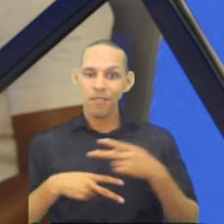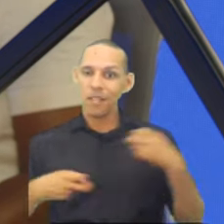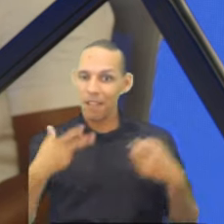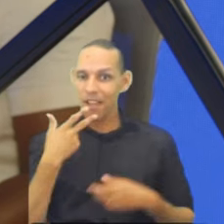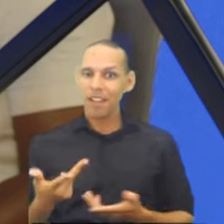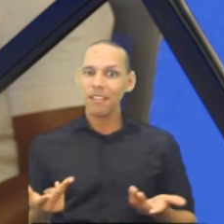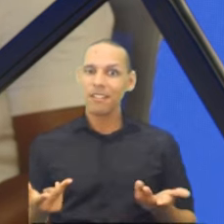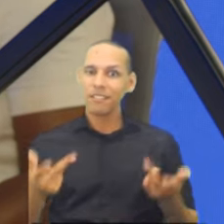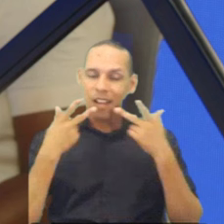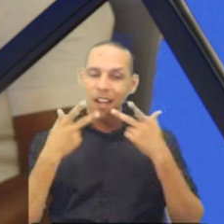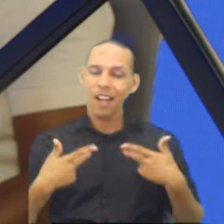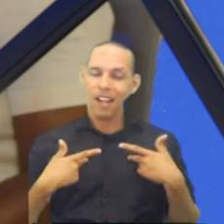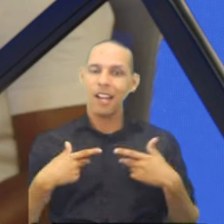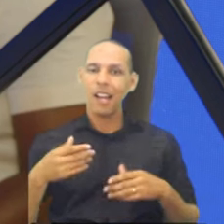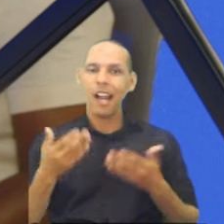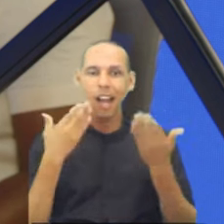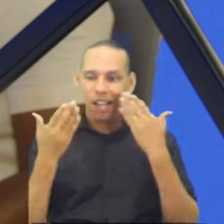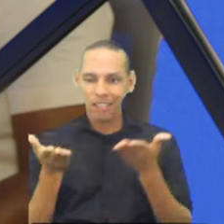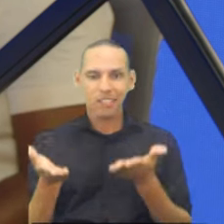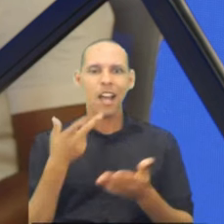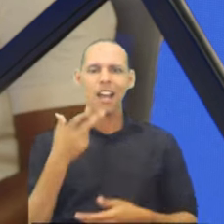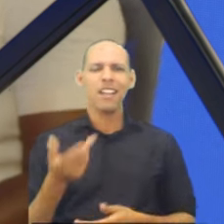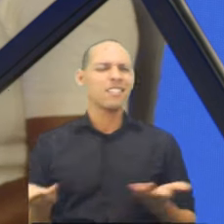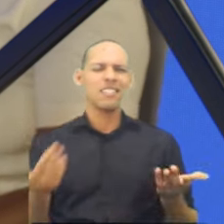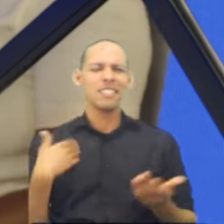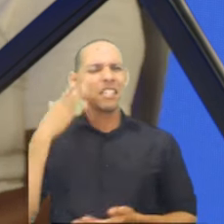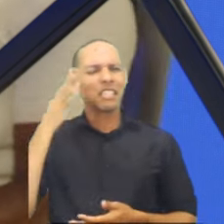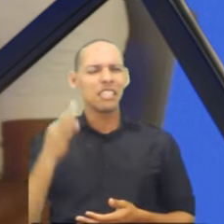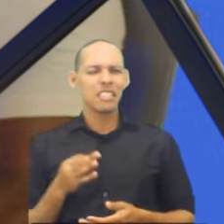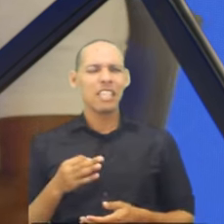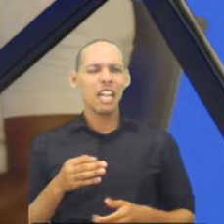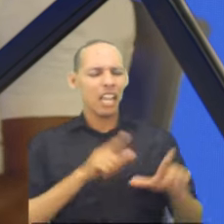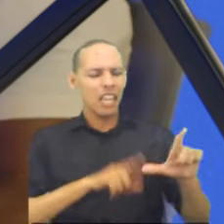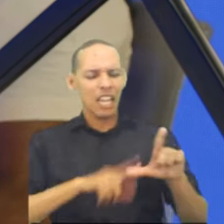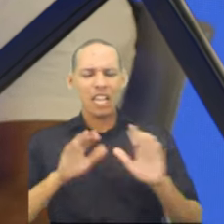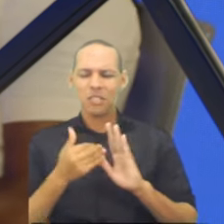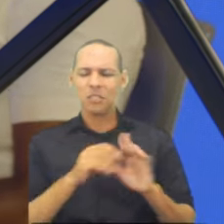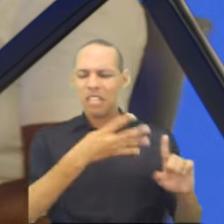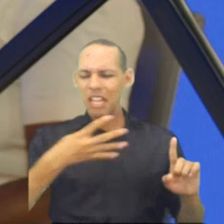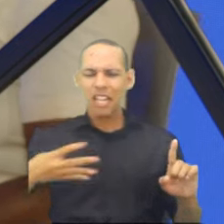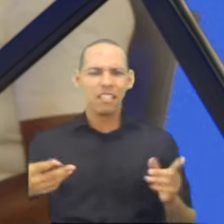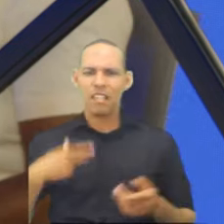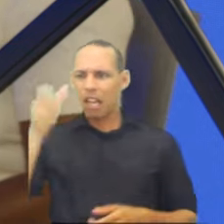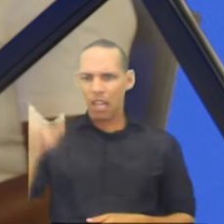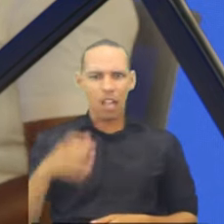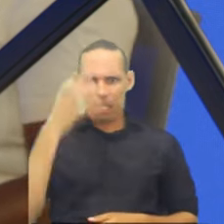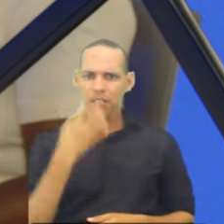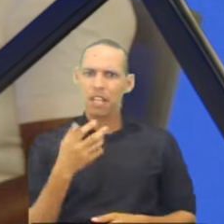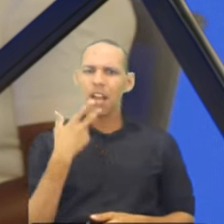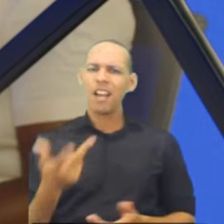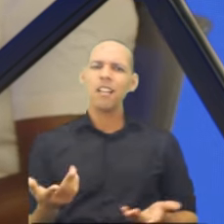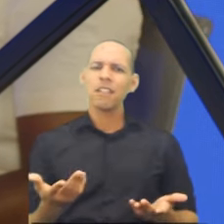sebrai quando ela tava sendo atendida né a pessoa falou ah eu não consigo falar todas as letras e ela virou virou muito